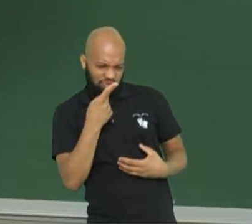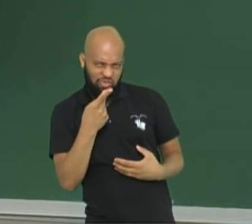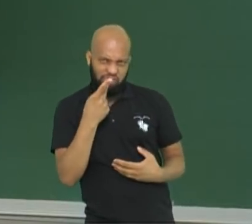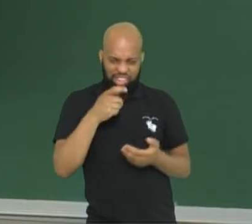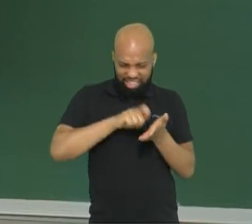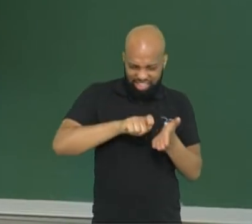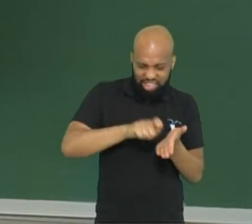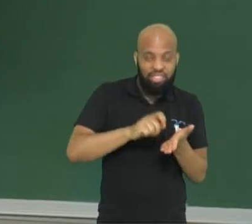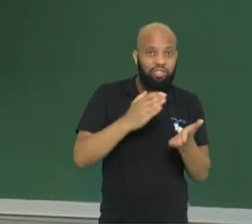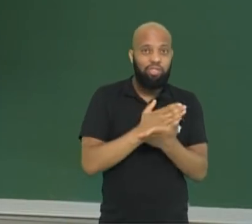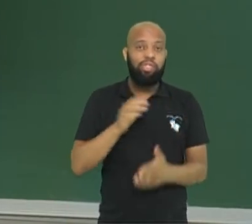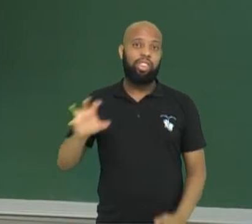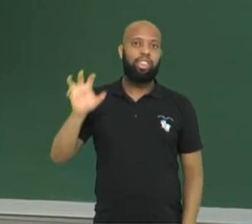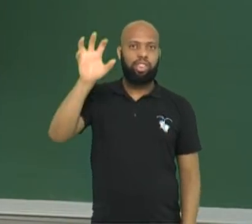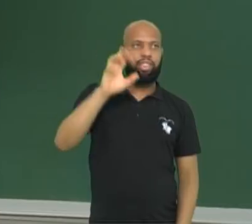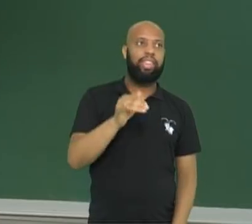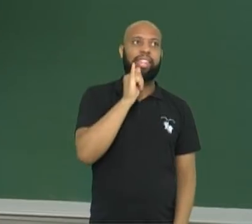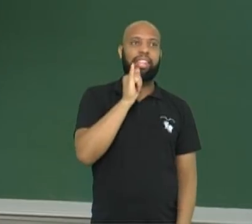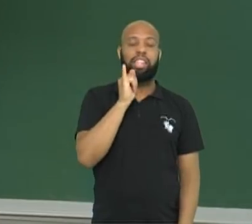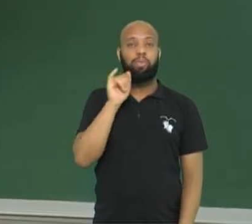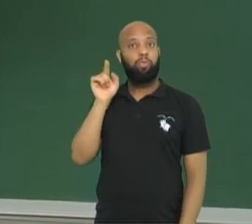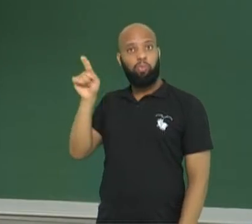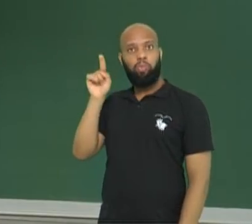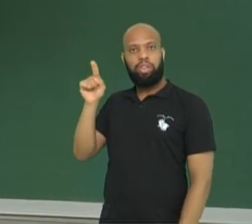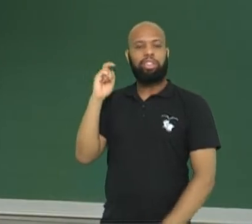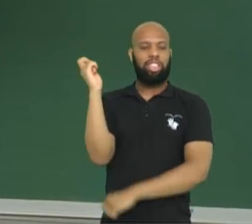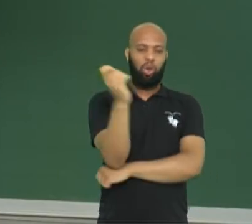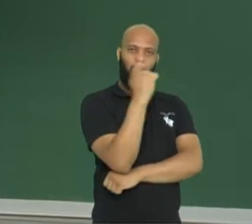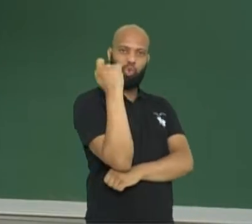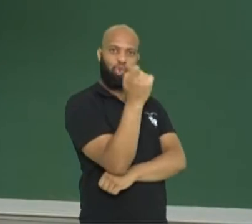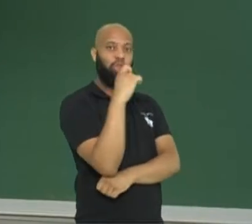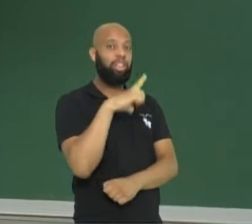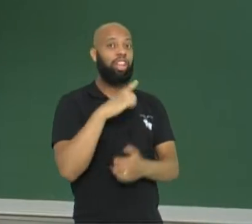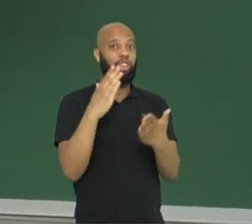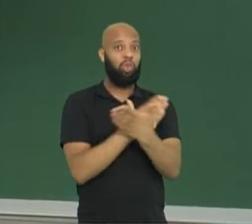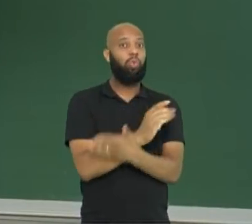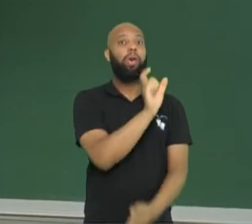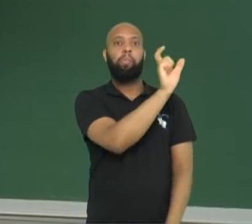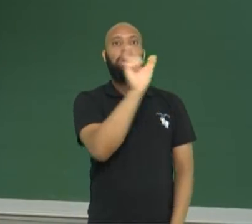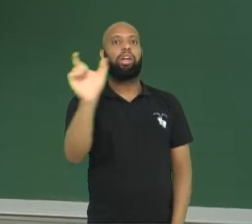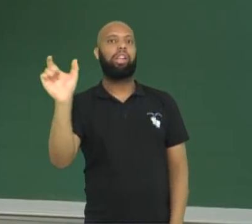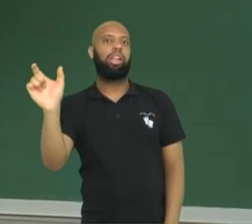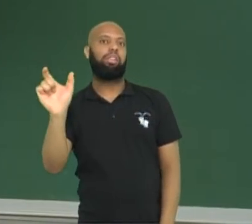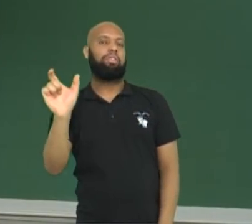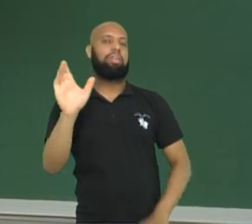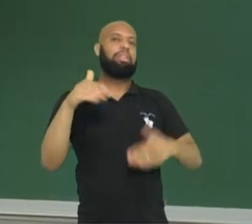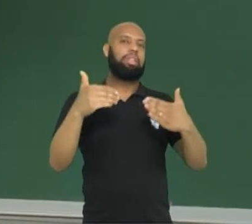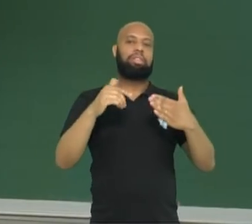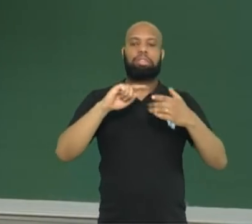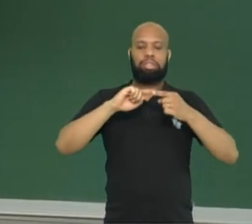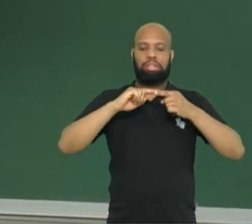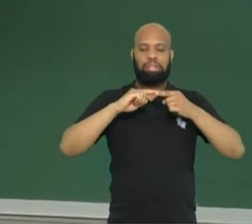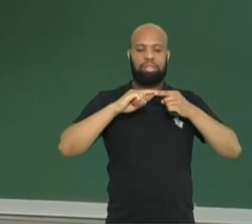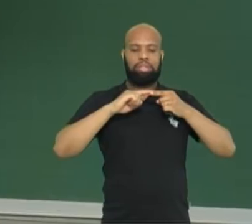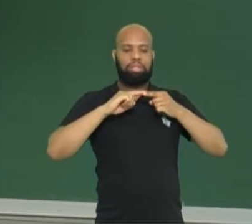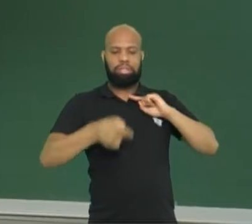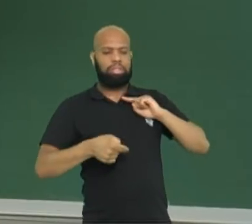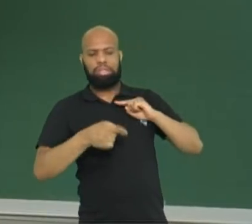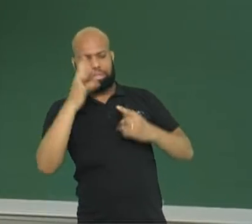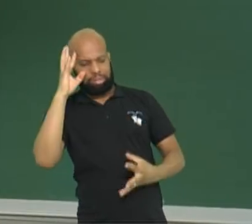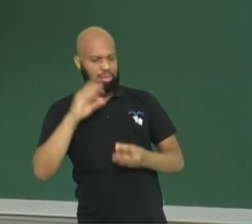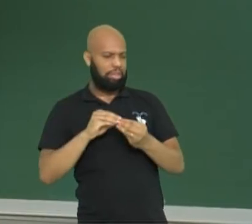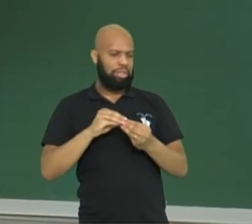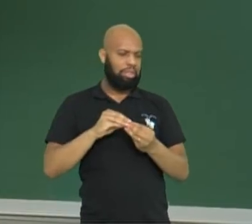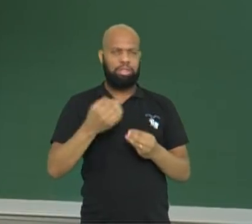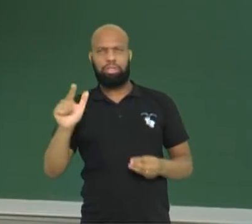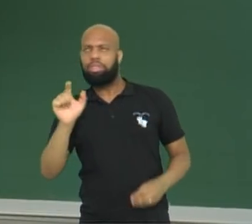regiões, né? Por exemplo, esse caos gaúcho, ele tinha algumas palavras que talvez elas não pudessem ser compreendidas em outras